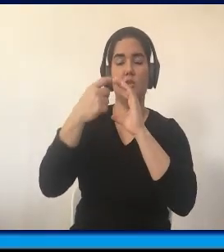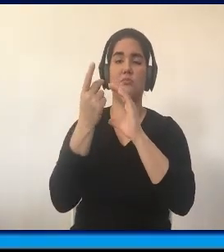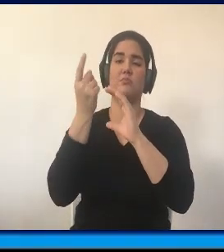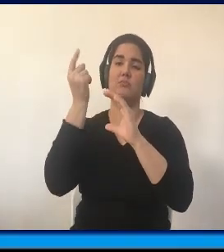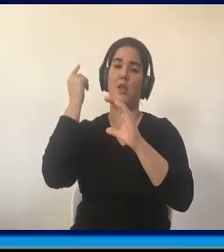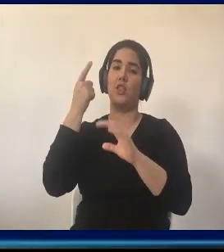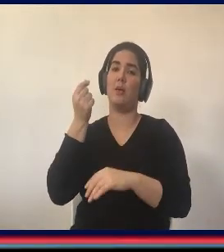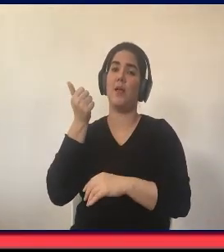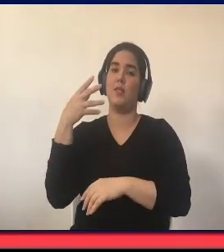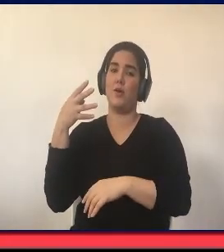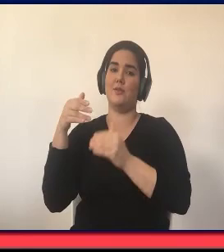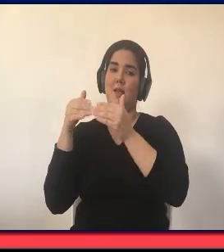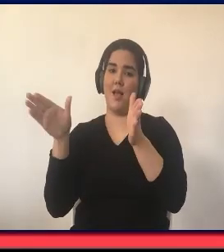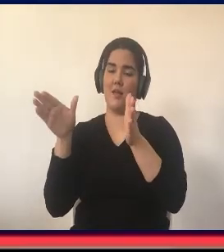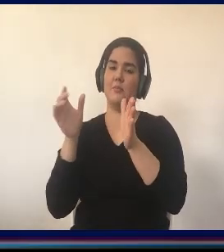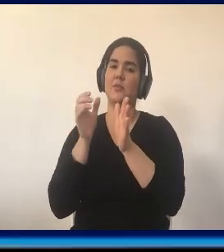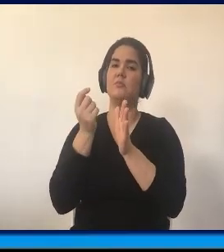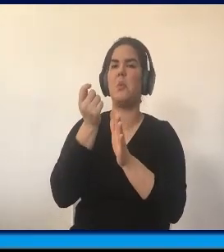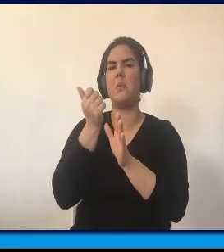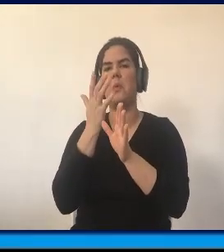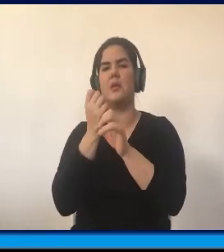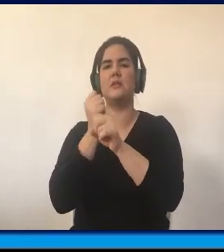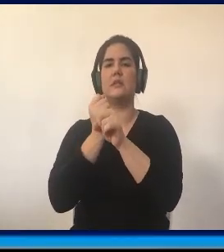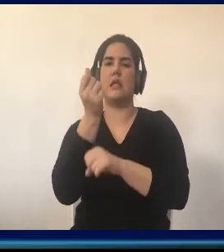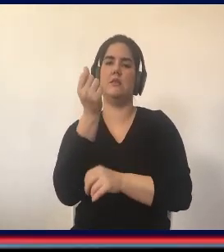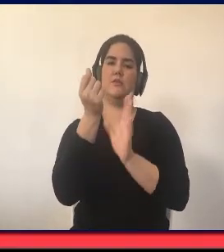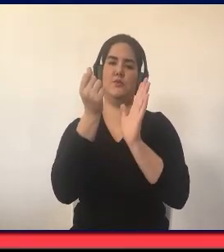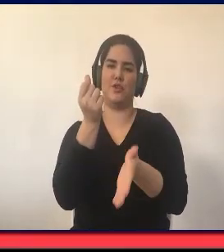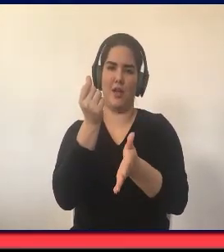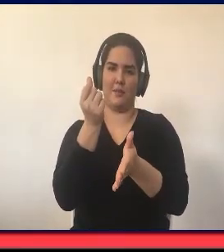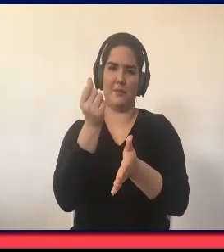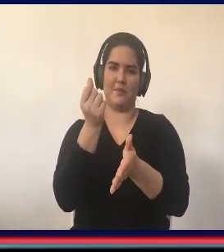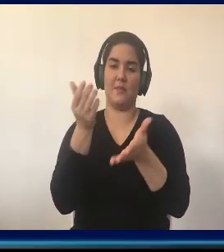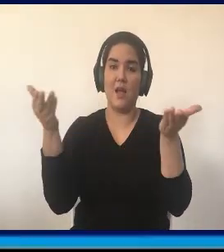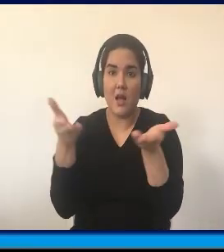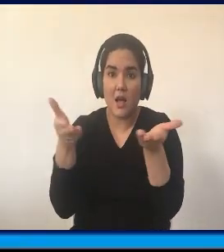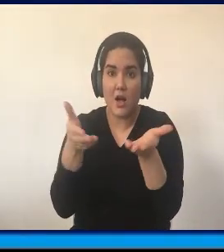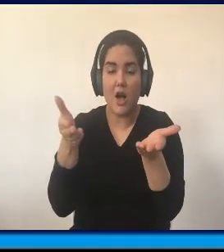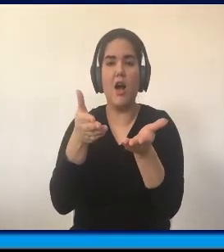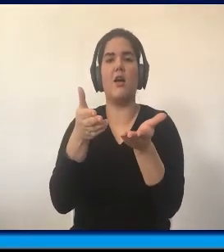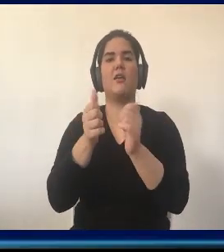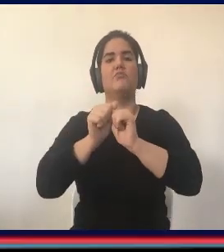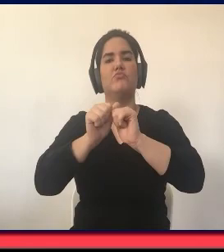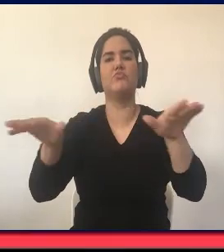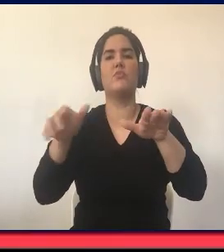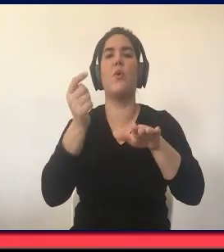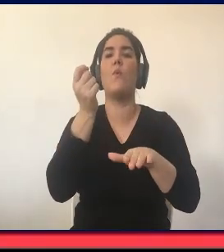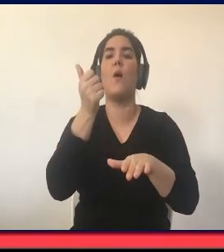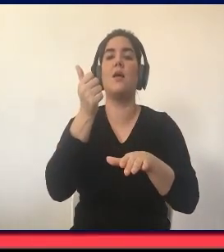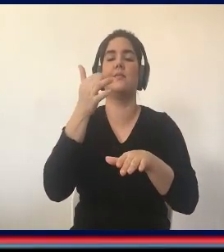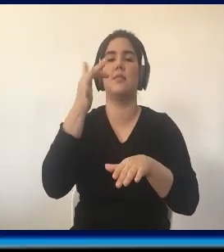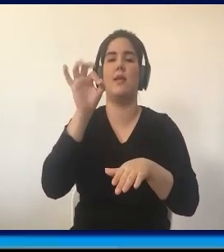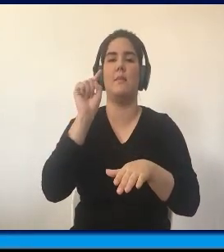Fazem 6 anos já. E a gente está só agora chegando próximo aos 10 mil inscritos. Então, assim, as coisas